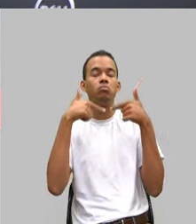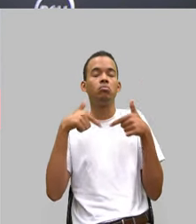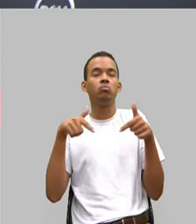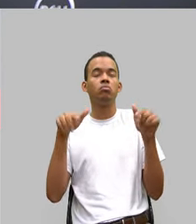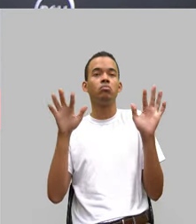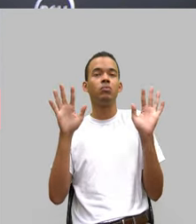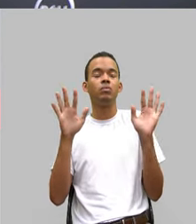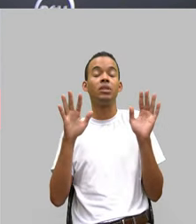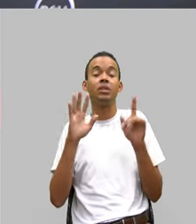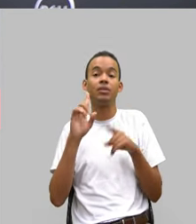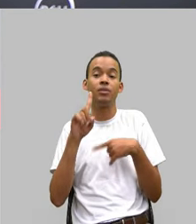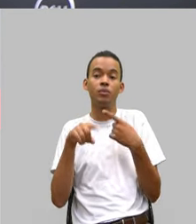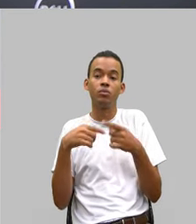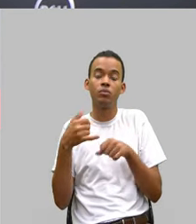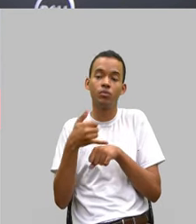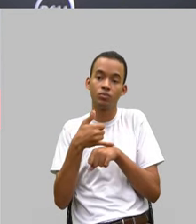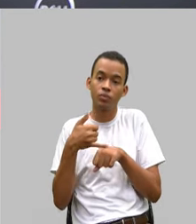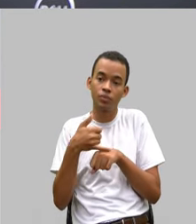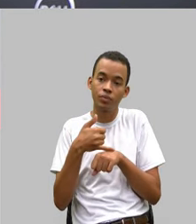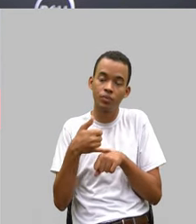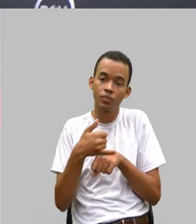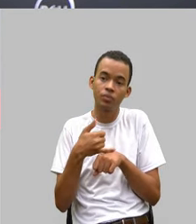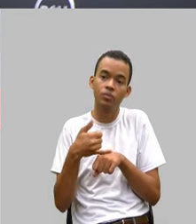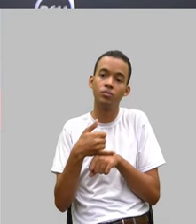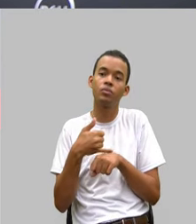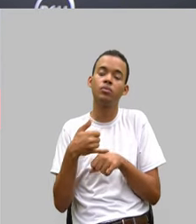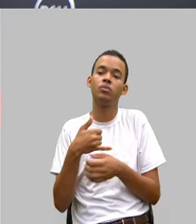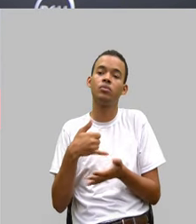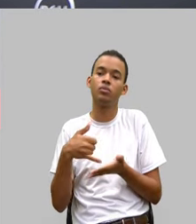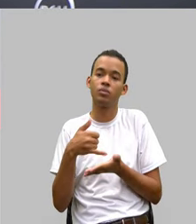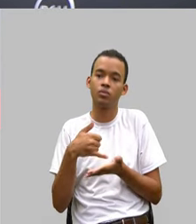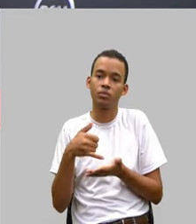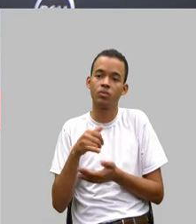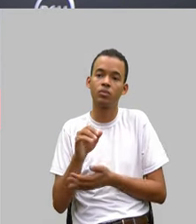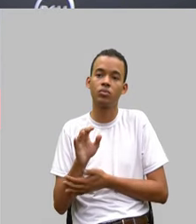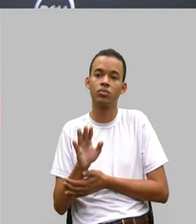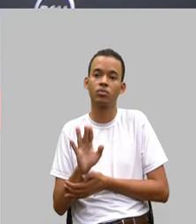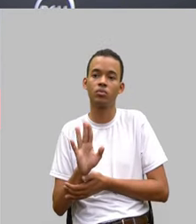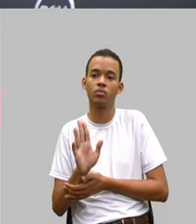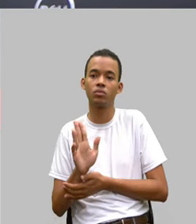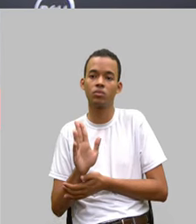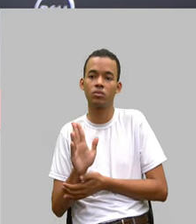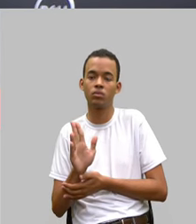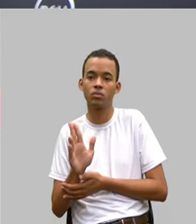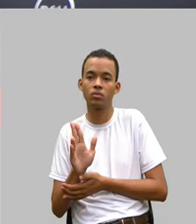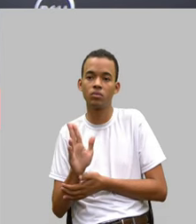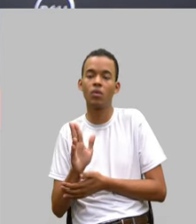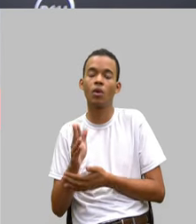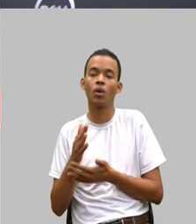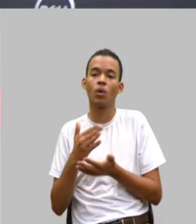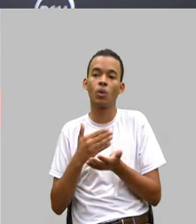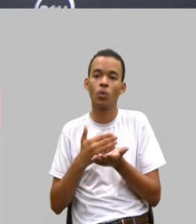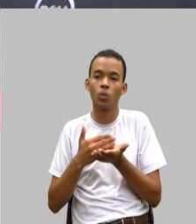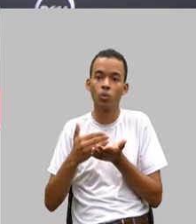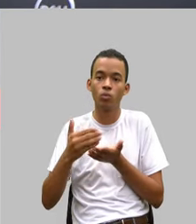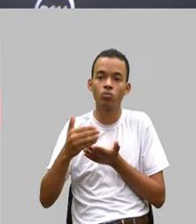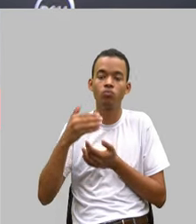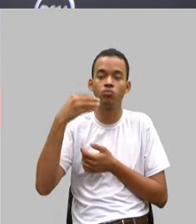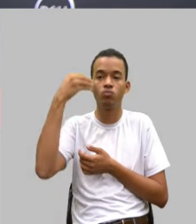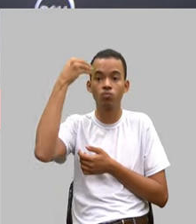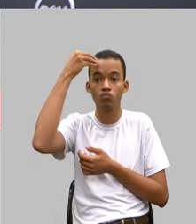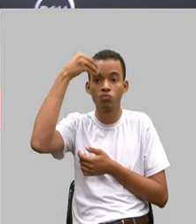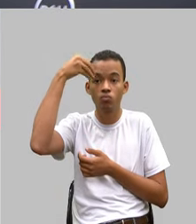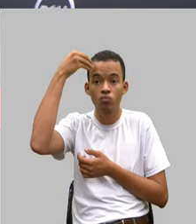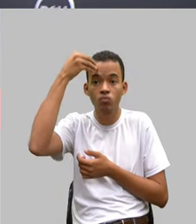evolução muito grande a partir do momento que ela iniciou o uso da cannabis então a nível cognitivo de consciência